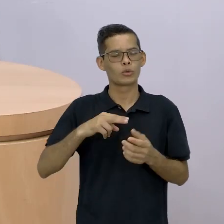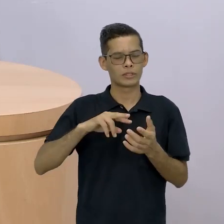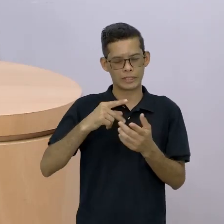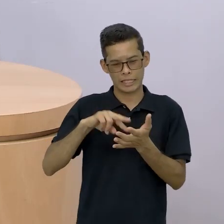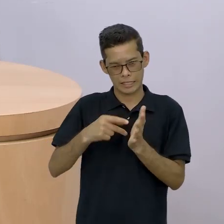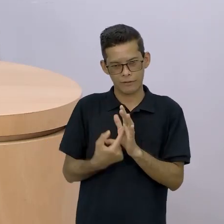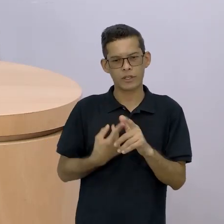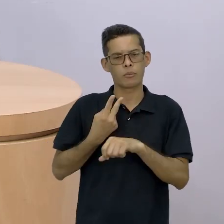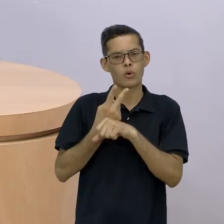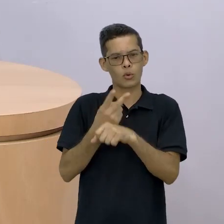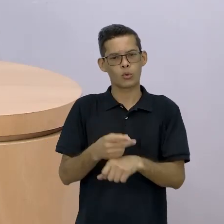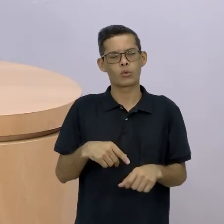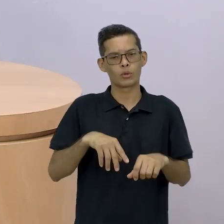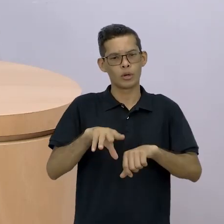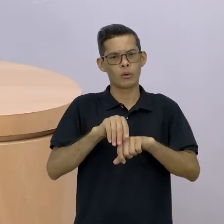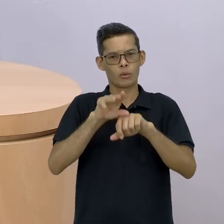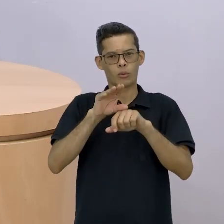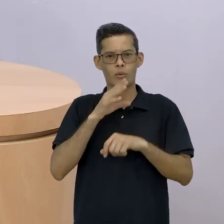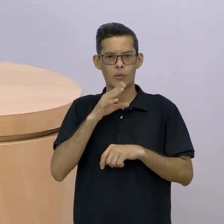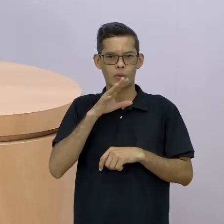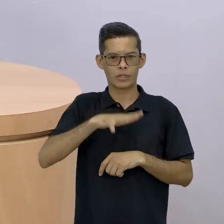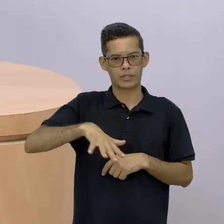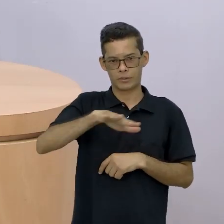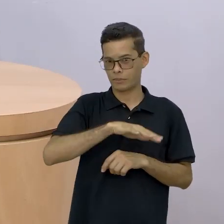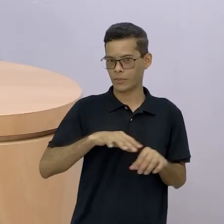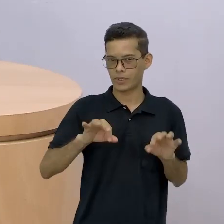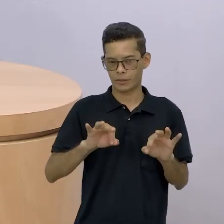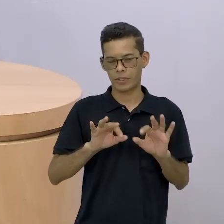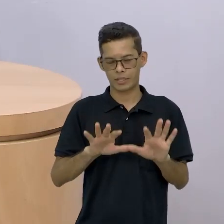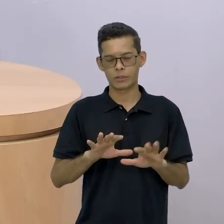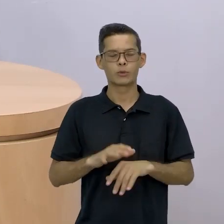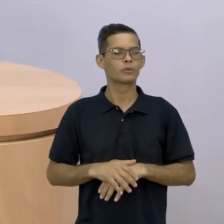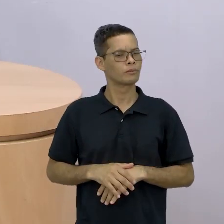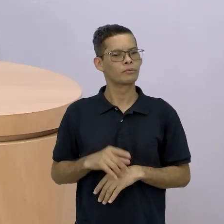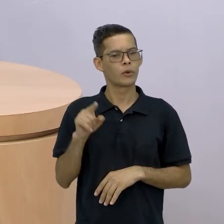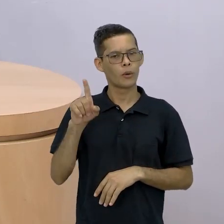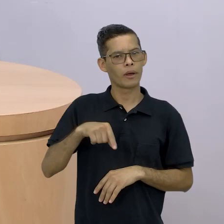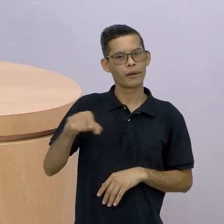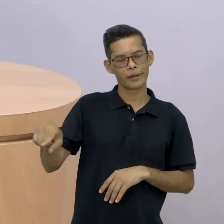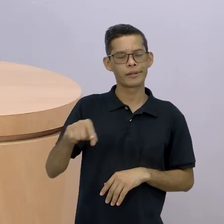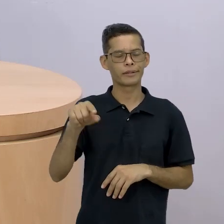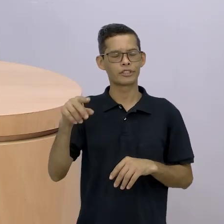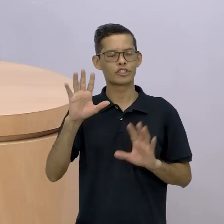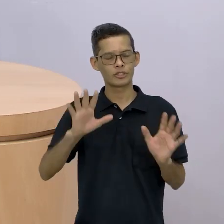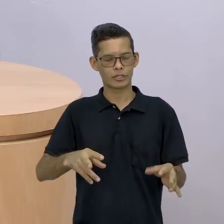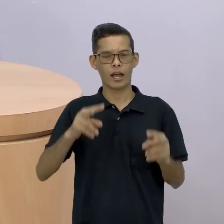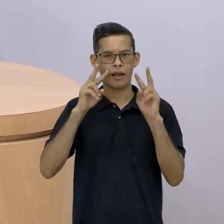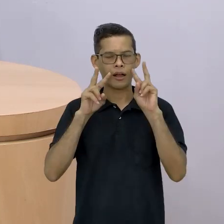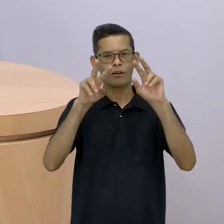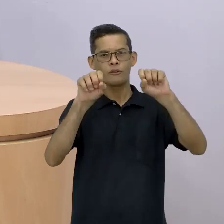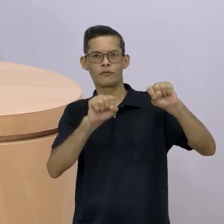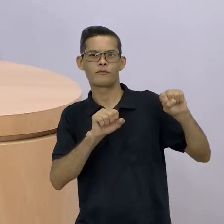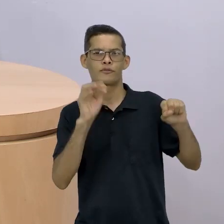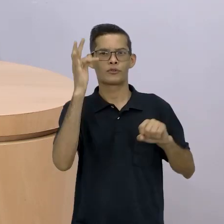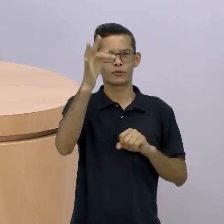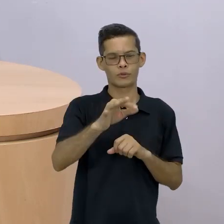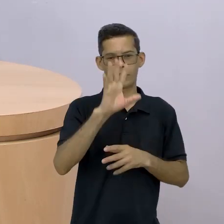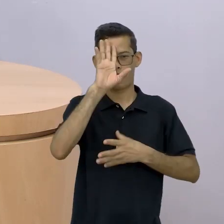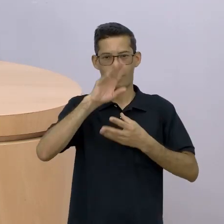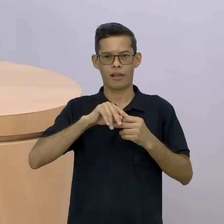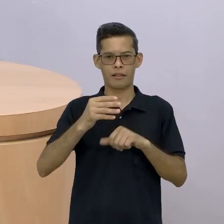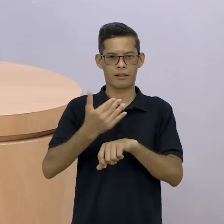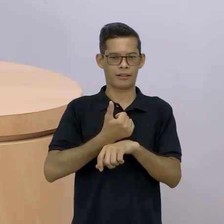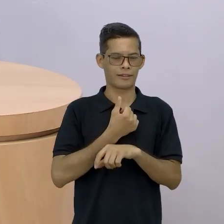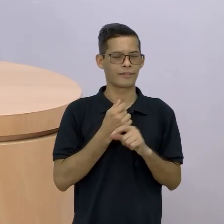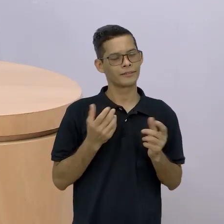É verdade, grande ET Bilu, né? Ele era um visionário. Um visionário. Ainda mais